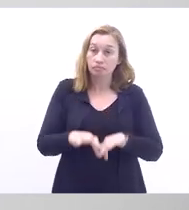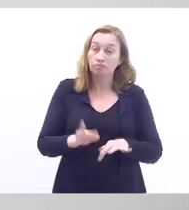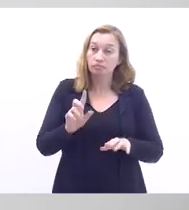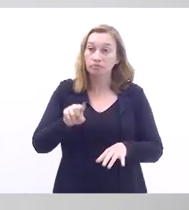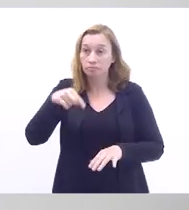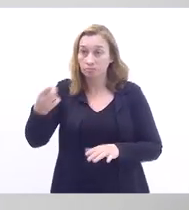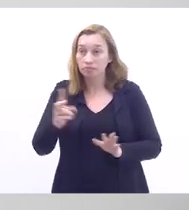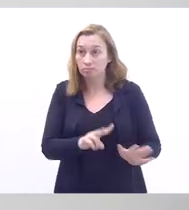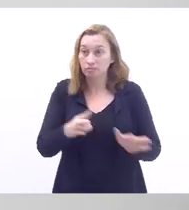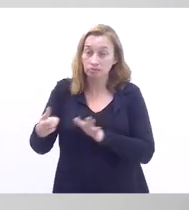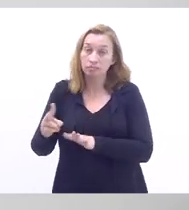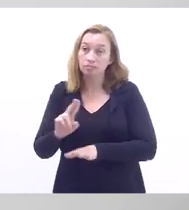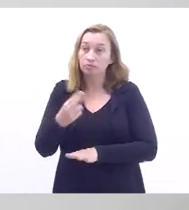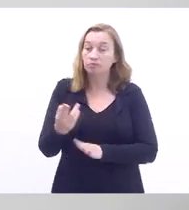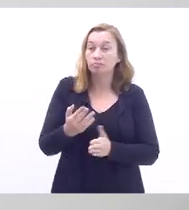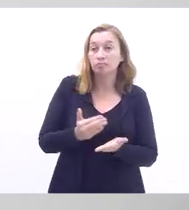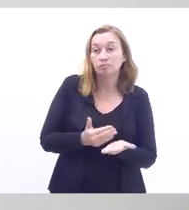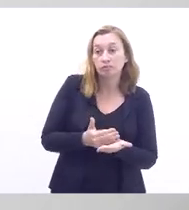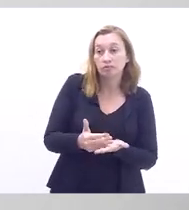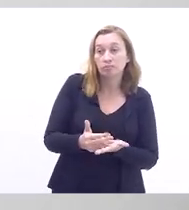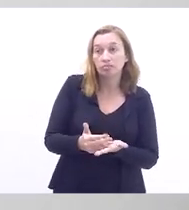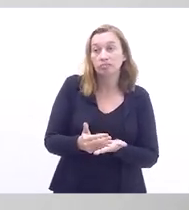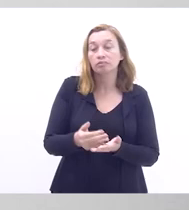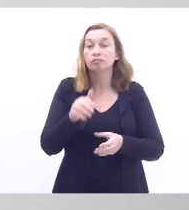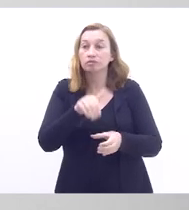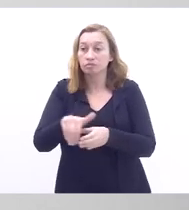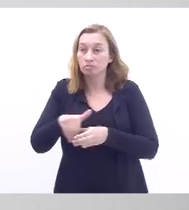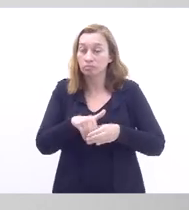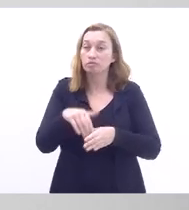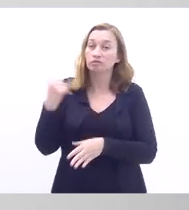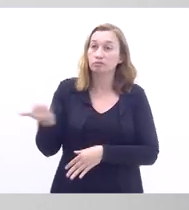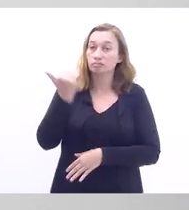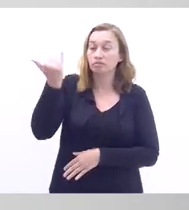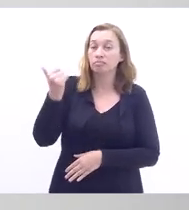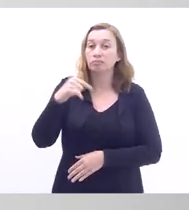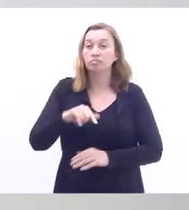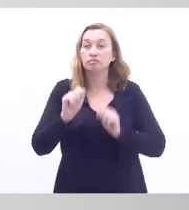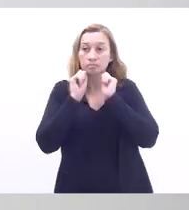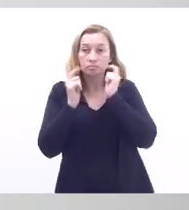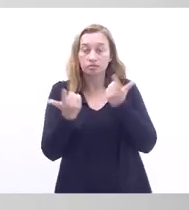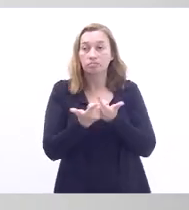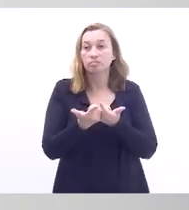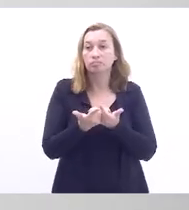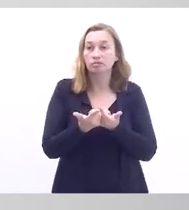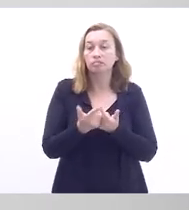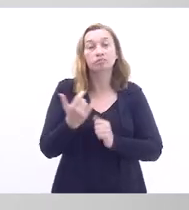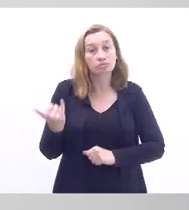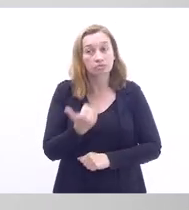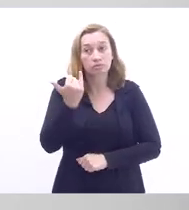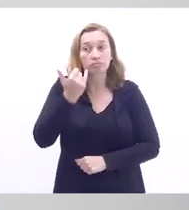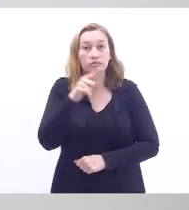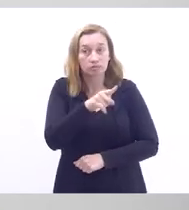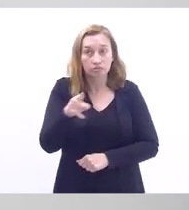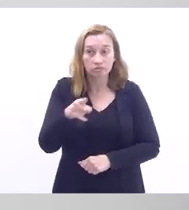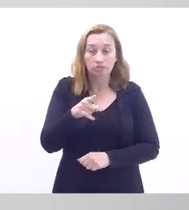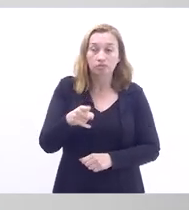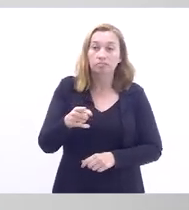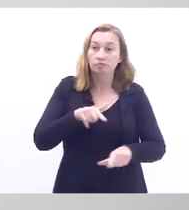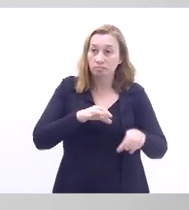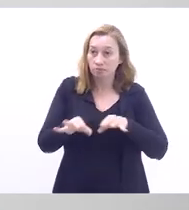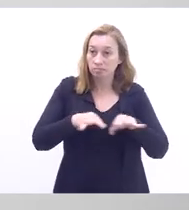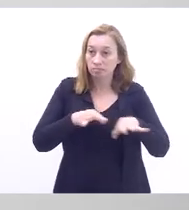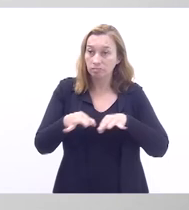da semana que vem ou no início da outra a gente tem a votações importantes aqui na alerj e importante que vocês estejam